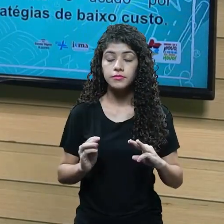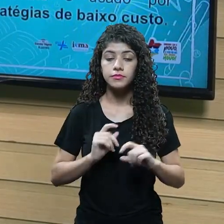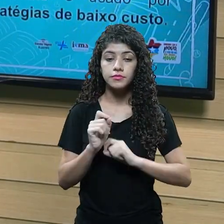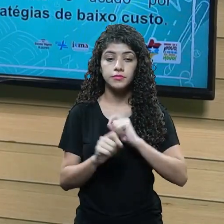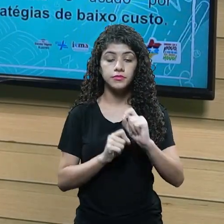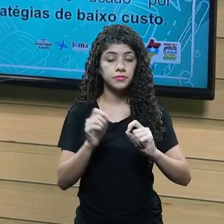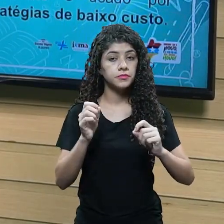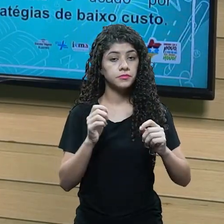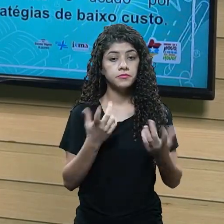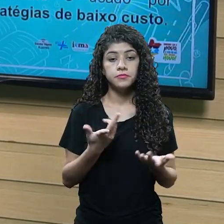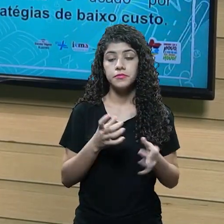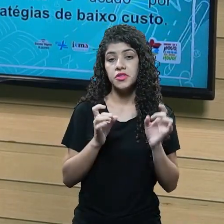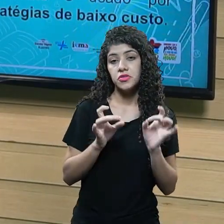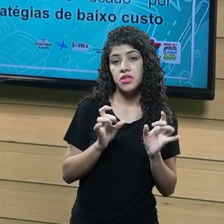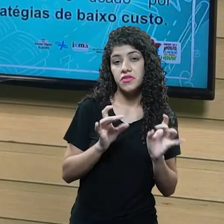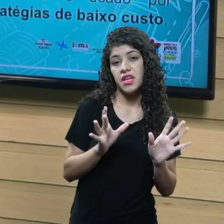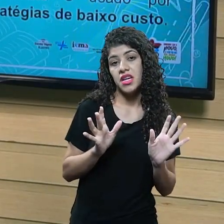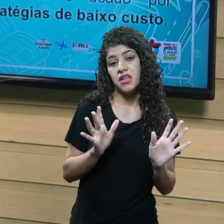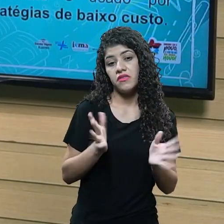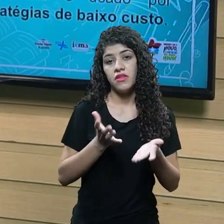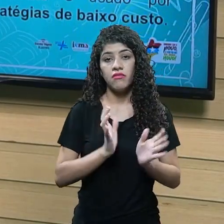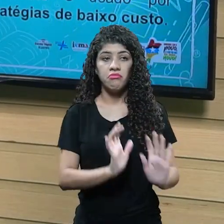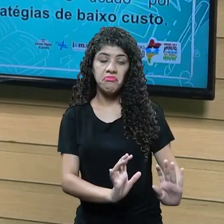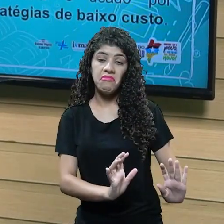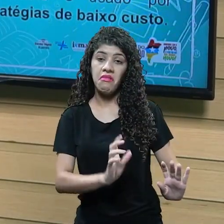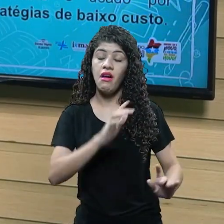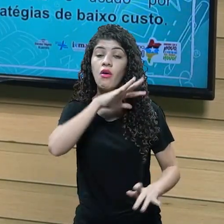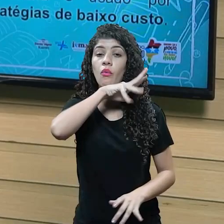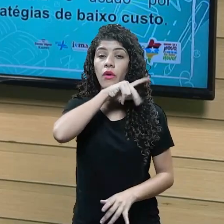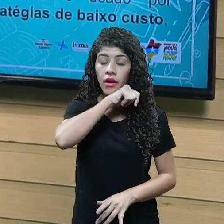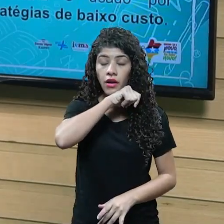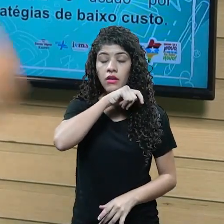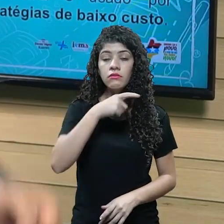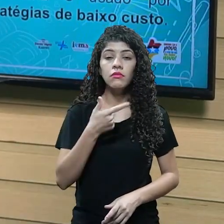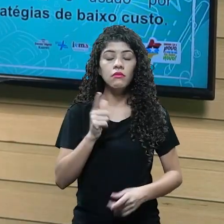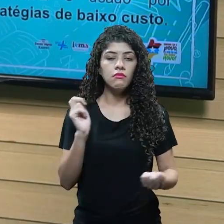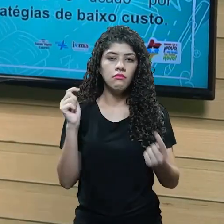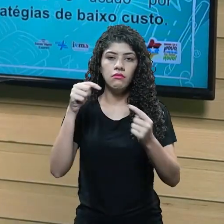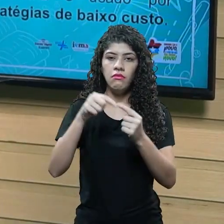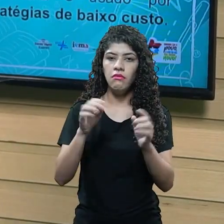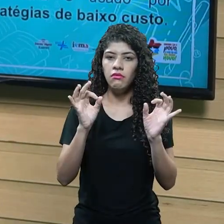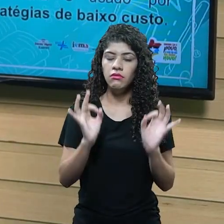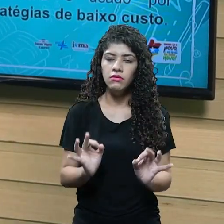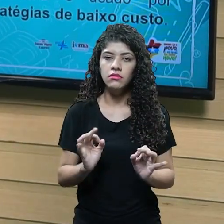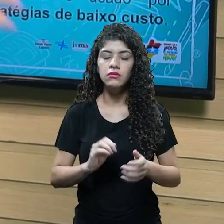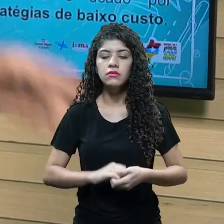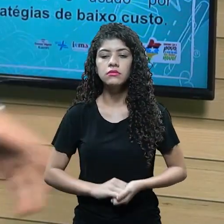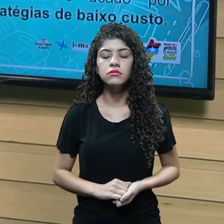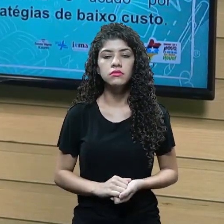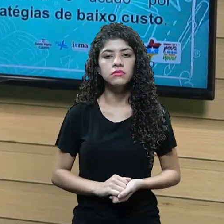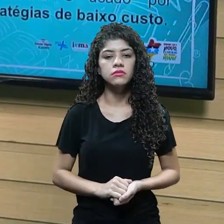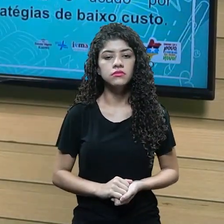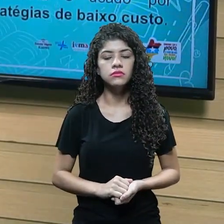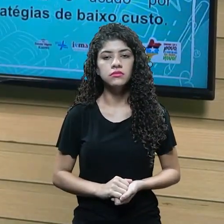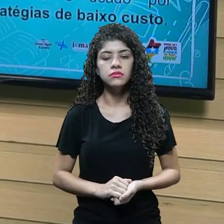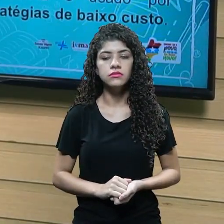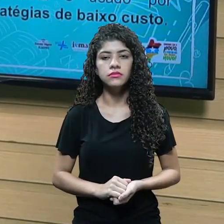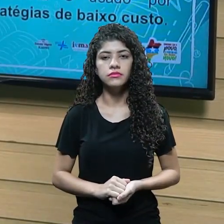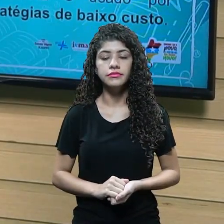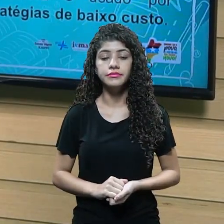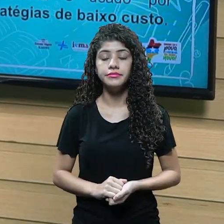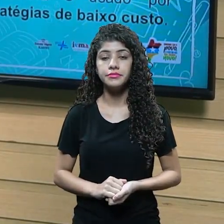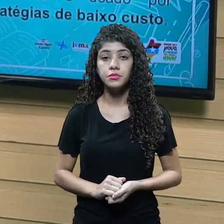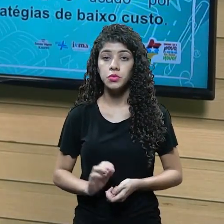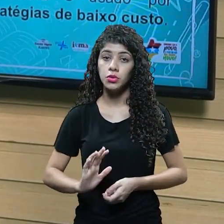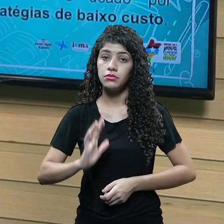suas vendas podem acabar não sendo agregadas, aquele marketing pode não acabar atingindo o objetivo para o qual foi criado e para o qual está sendo aplicado na